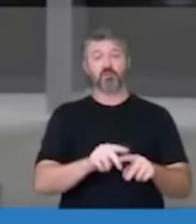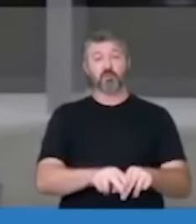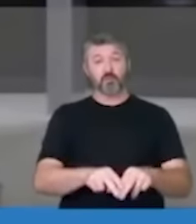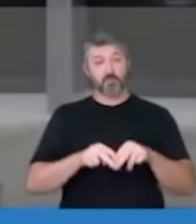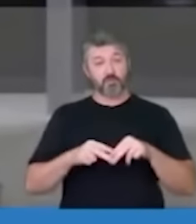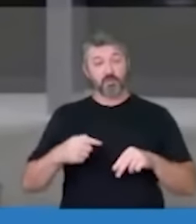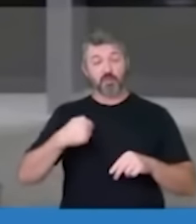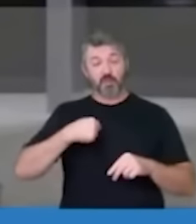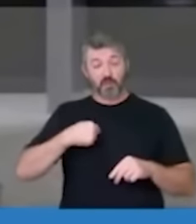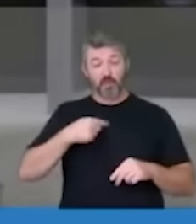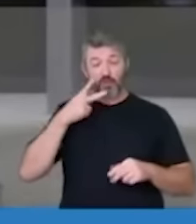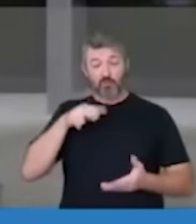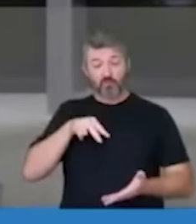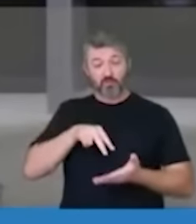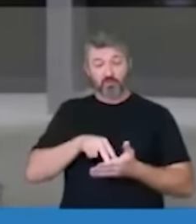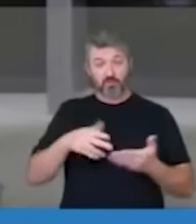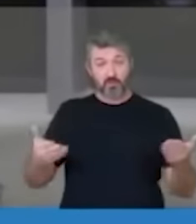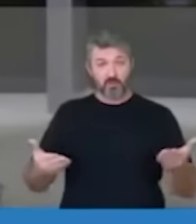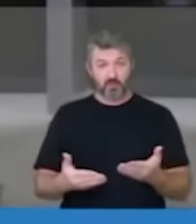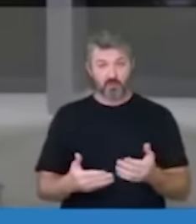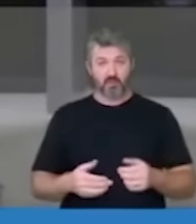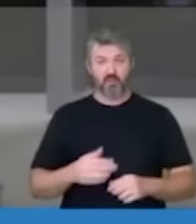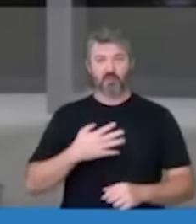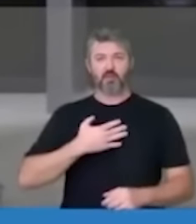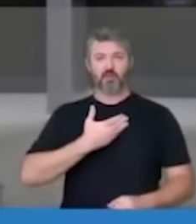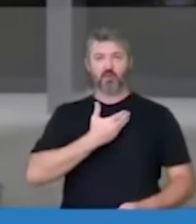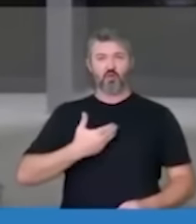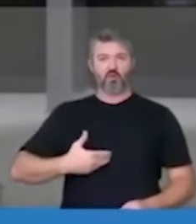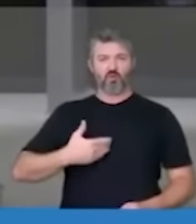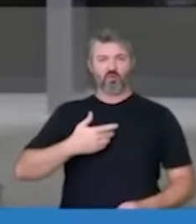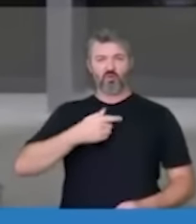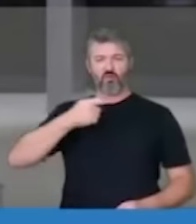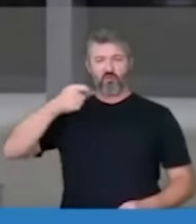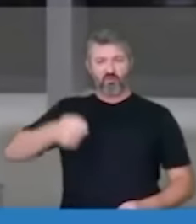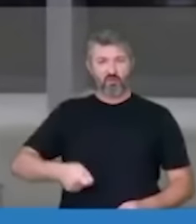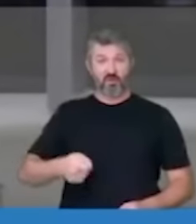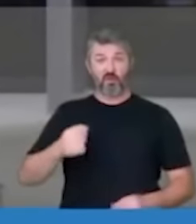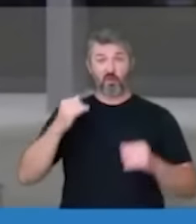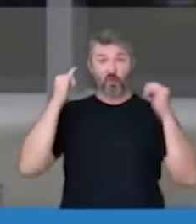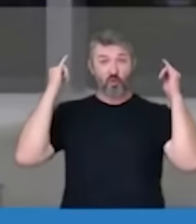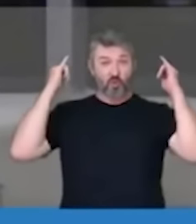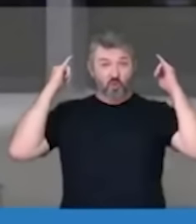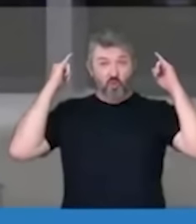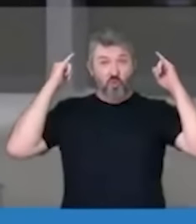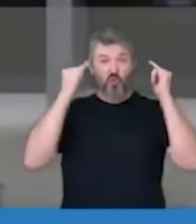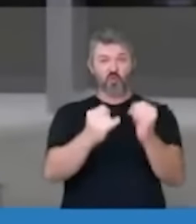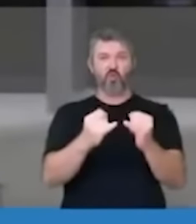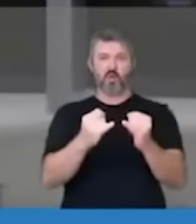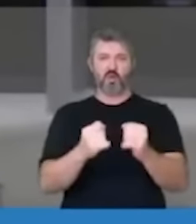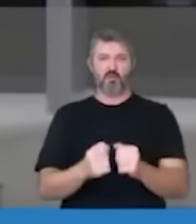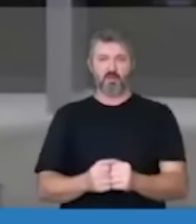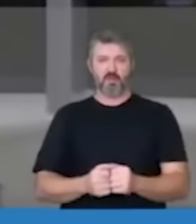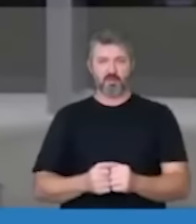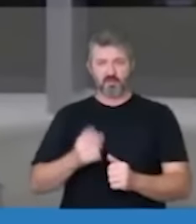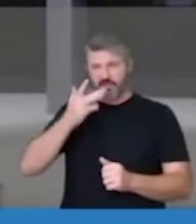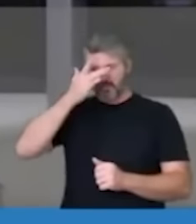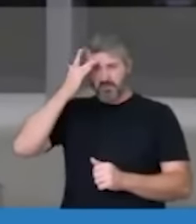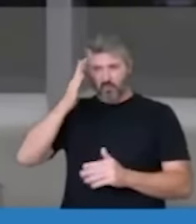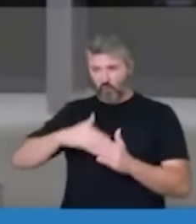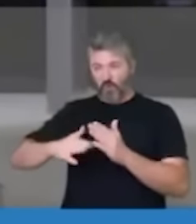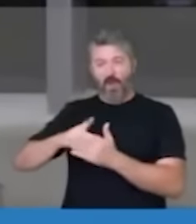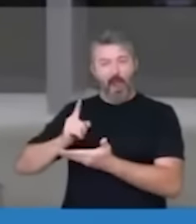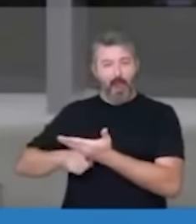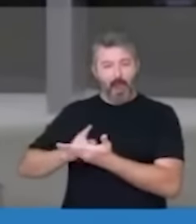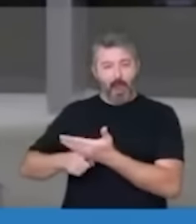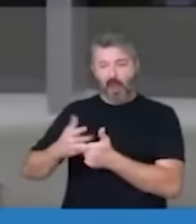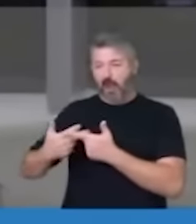aqui, nessa tribuna, ditadura nunca mais, nunca mais. E que todos os mentores desse golpe